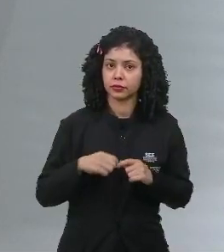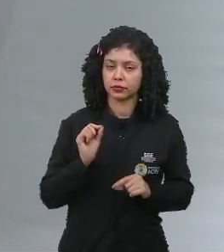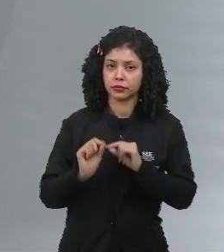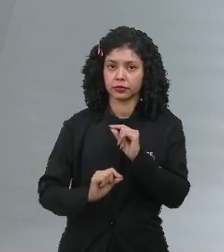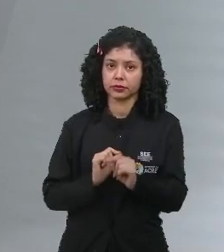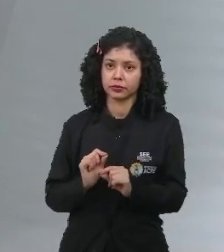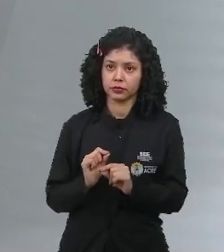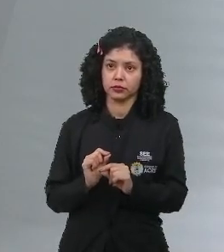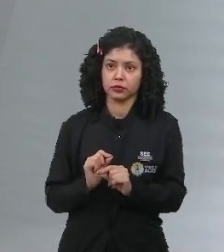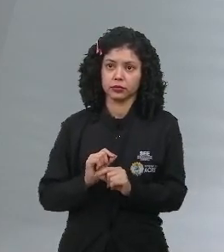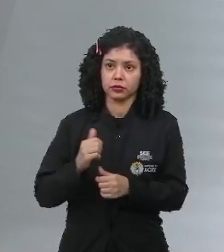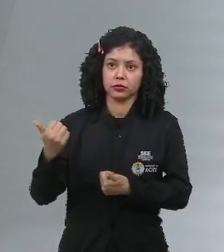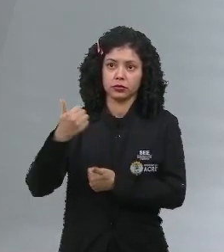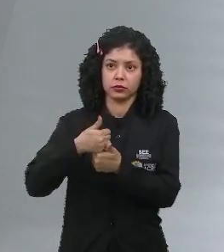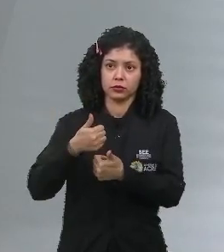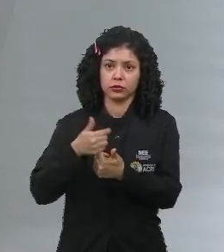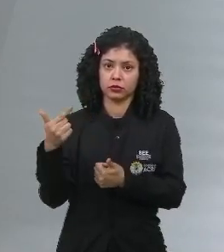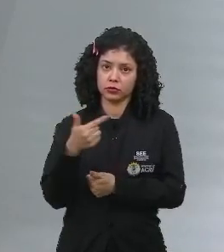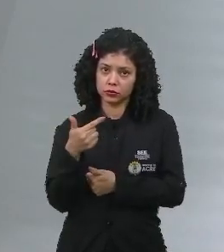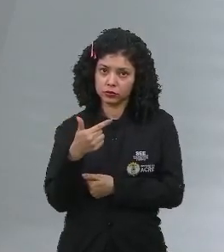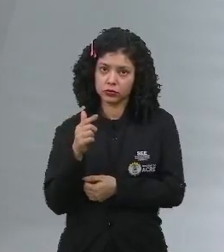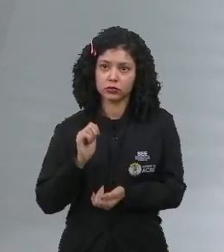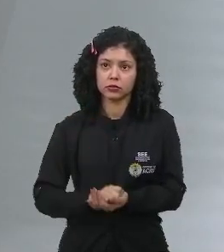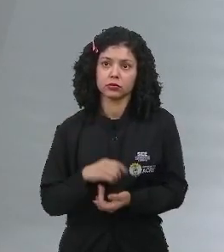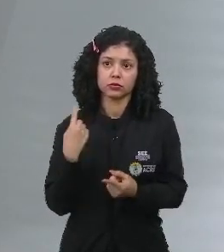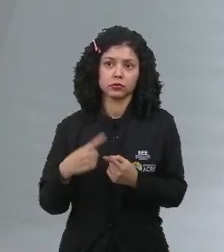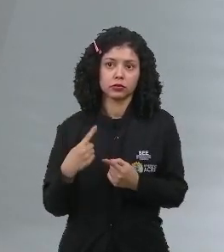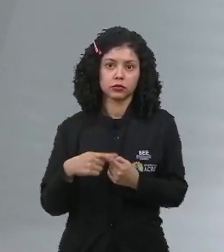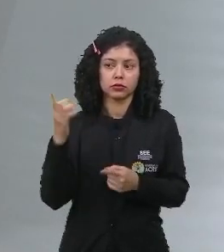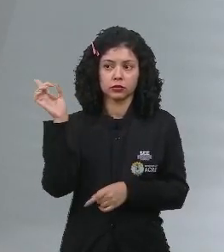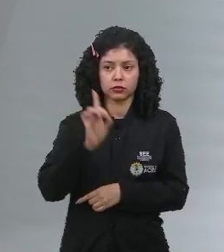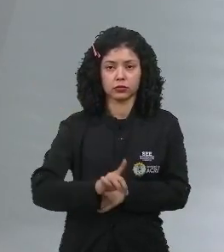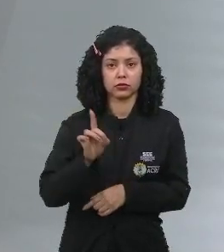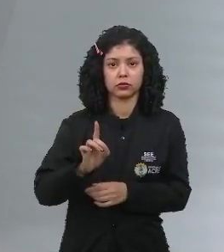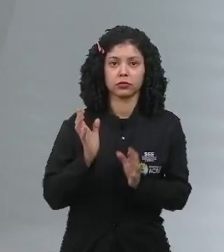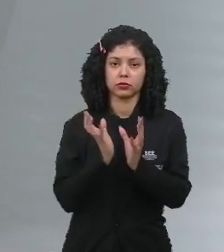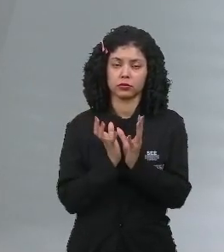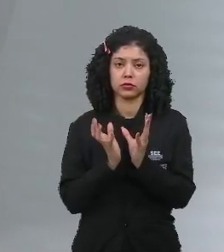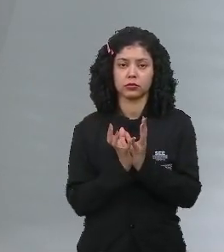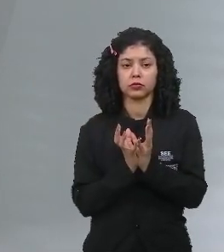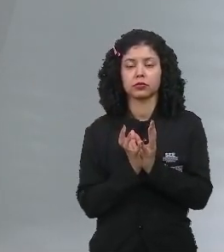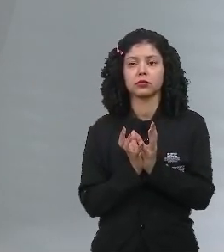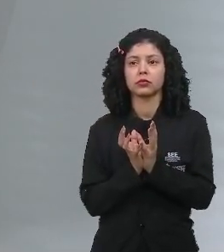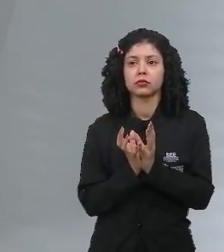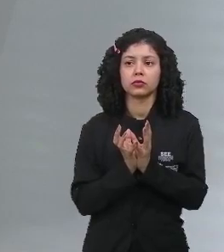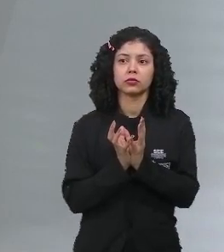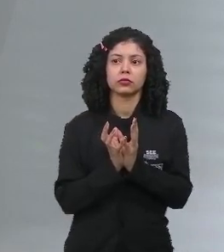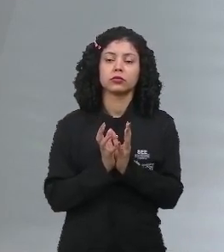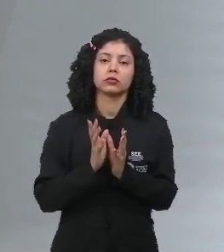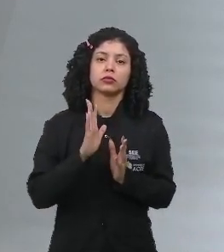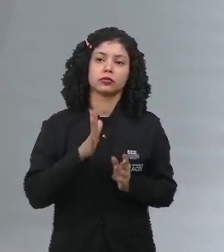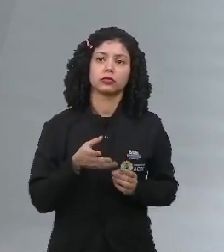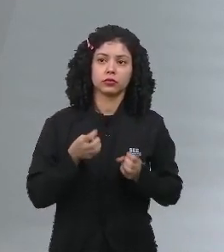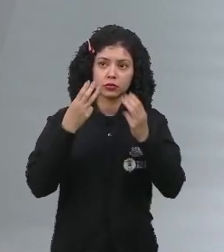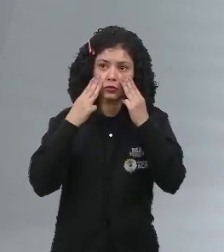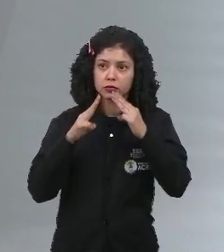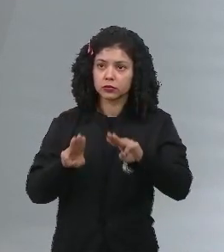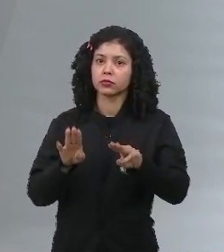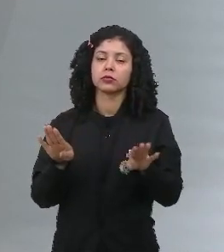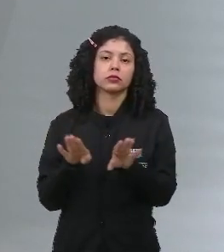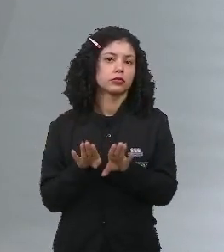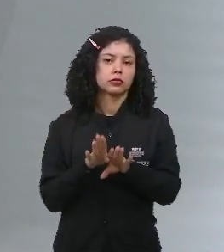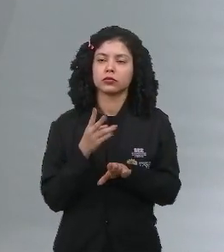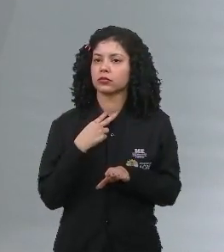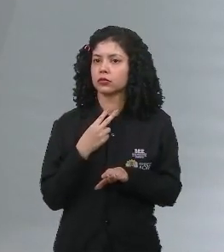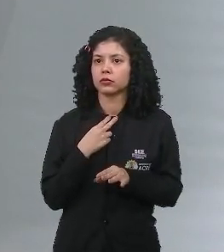eh colocado de segundo plano quando se trata do direito coletivo O O montesque ele vai dizer que ninguém vai se